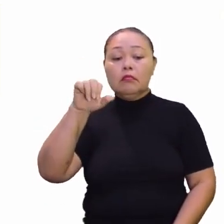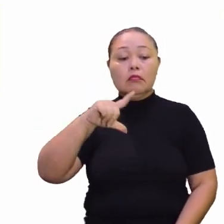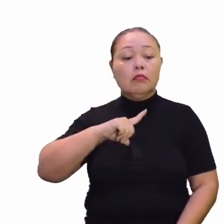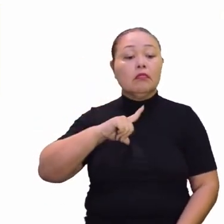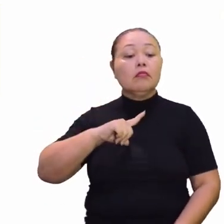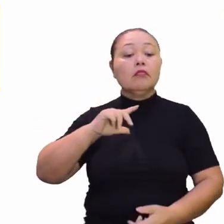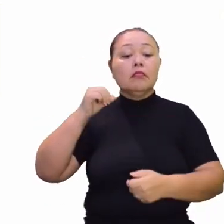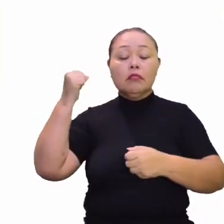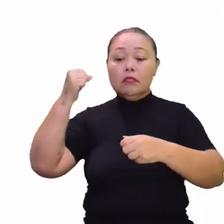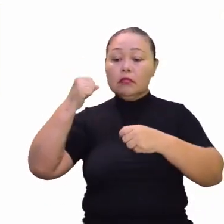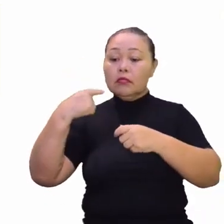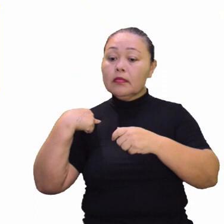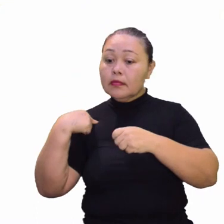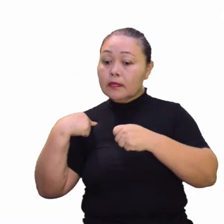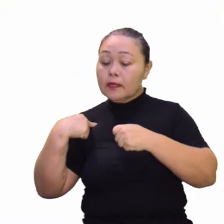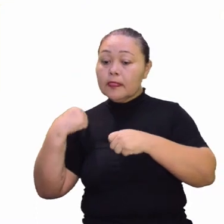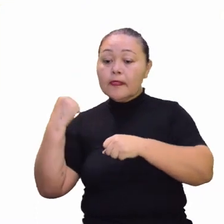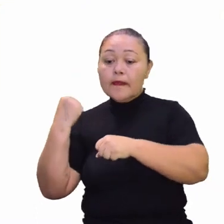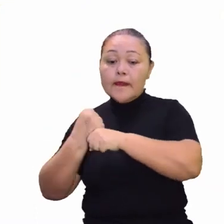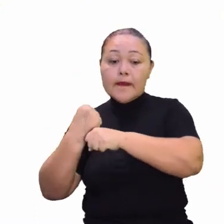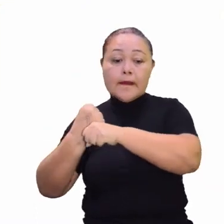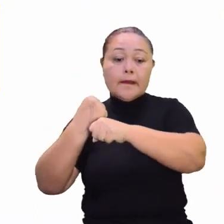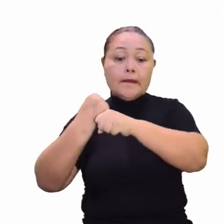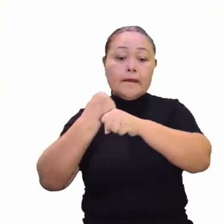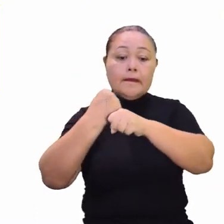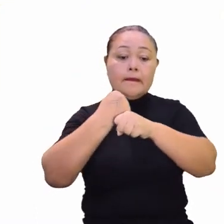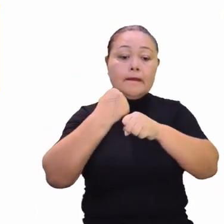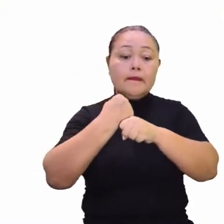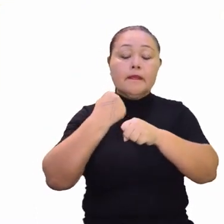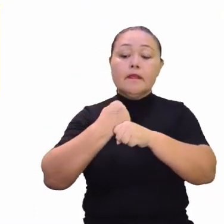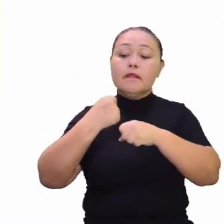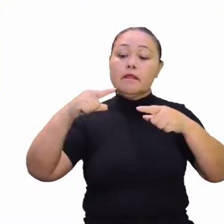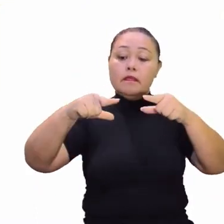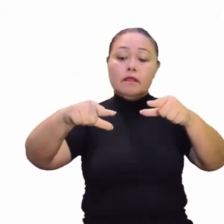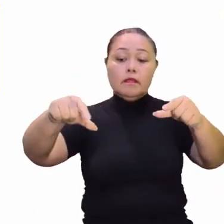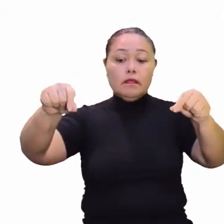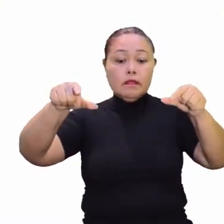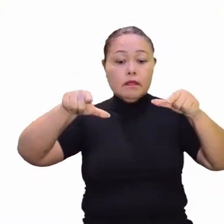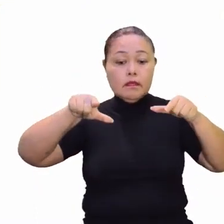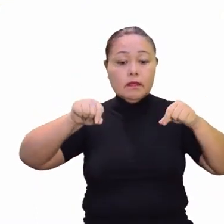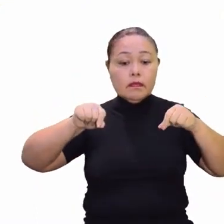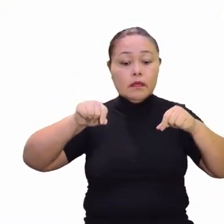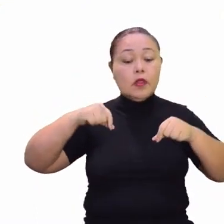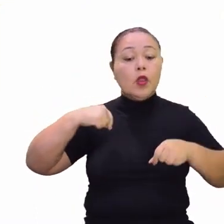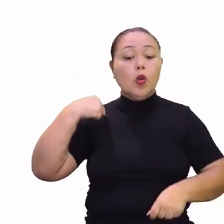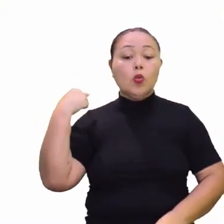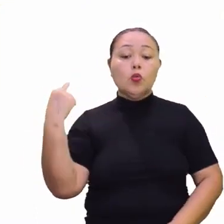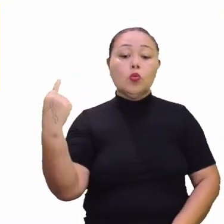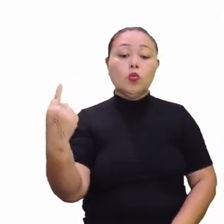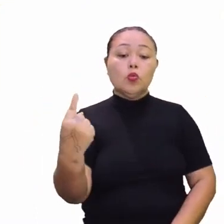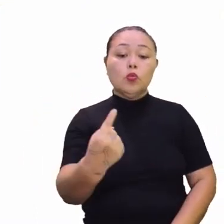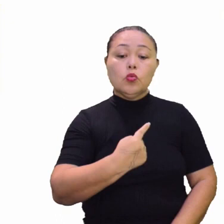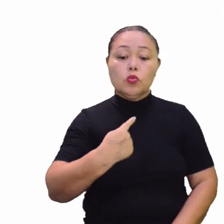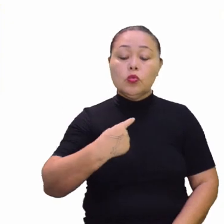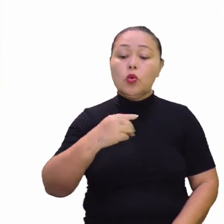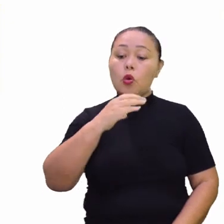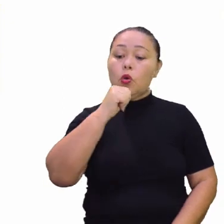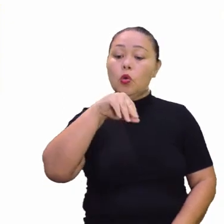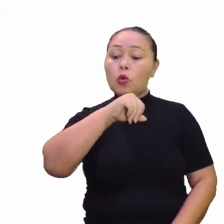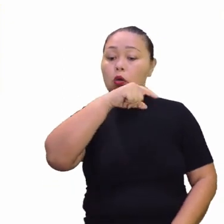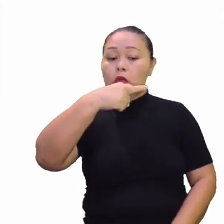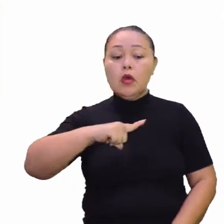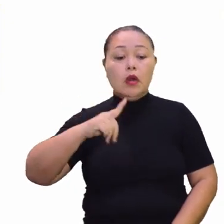Moura a fundar o Forte de Nossa Senhora da Conceição, a antiga Missão Santa